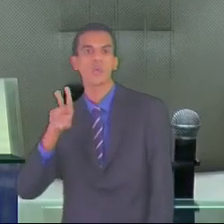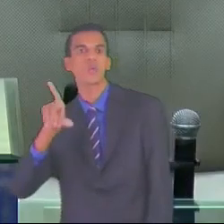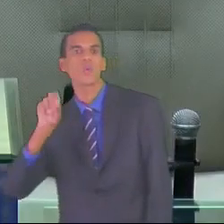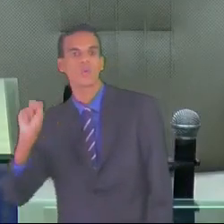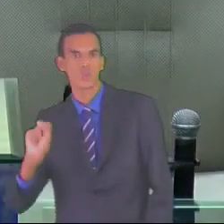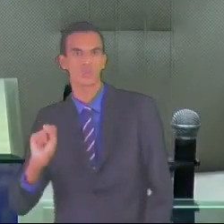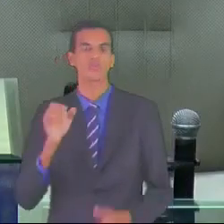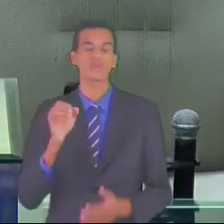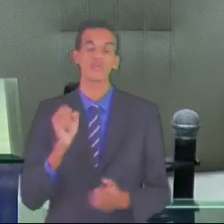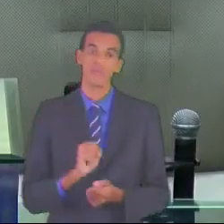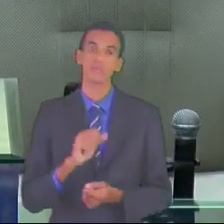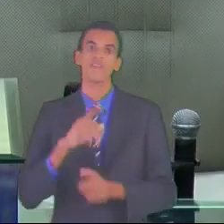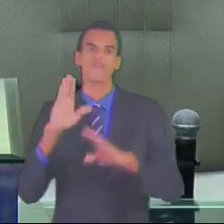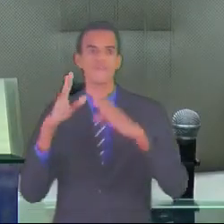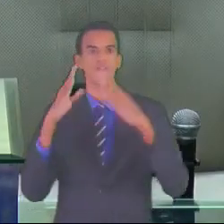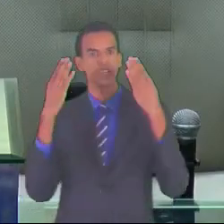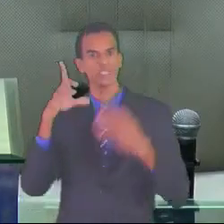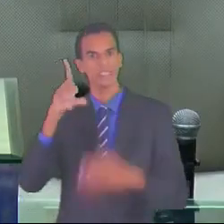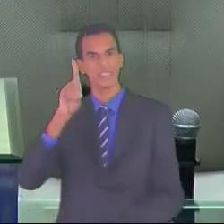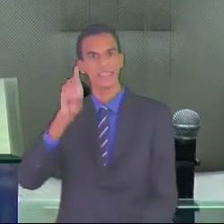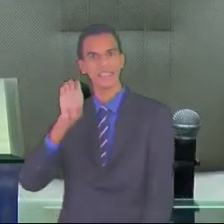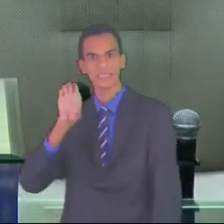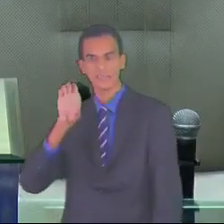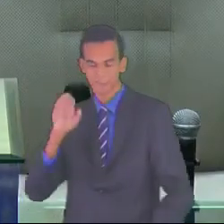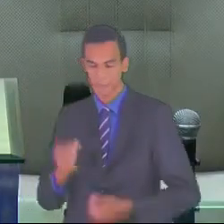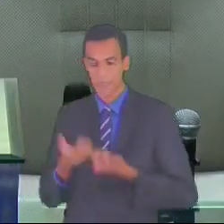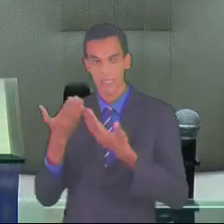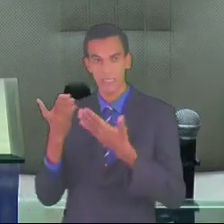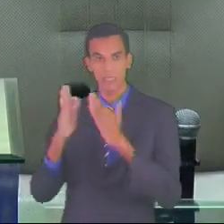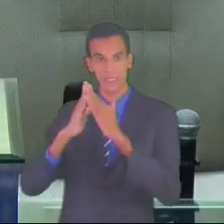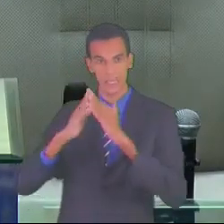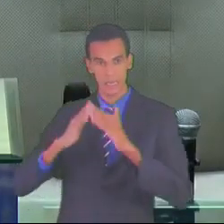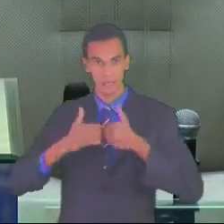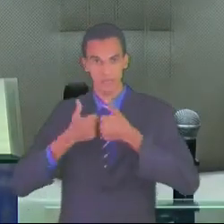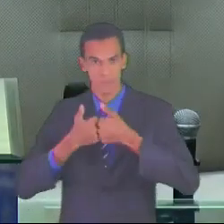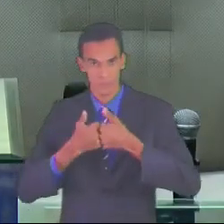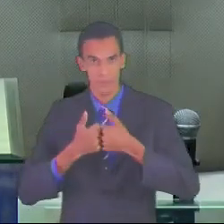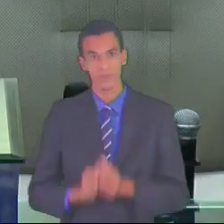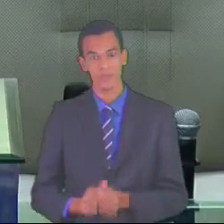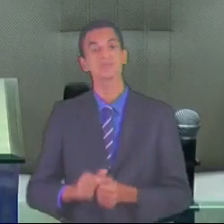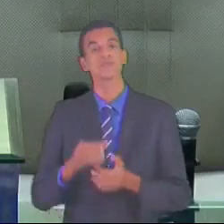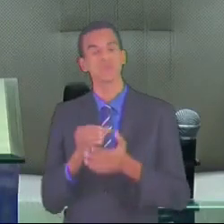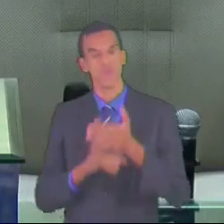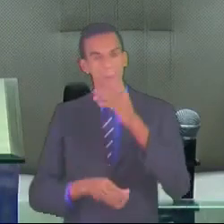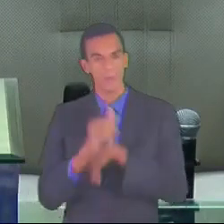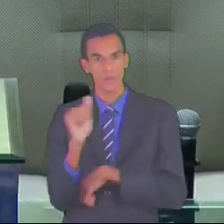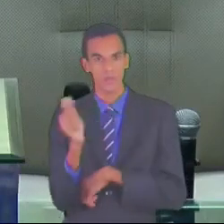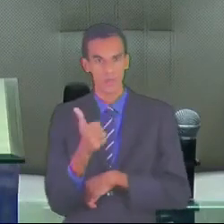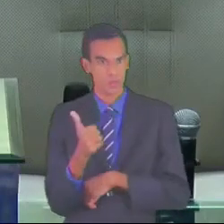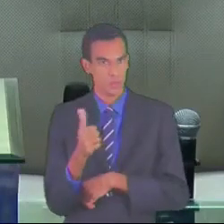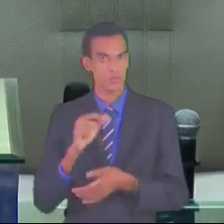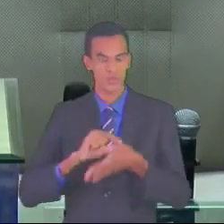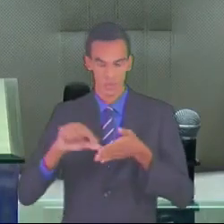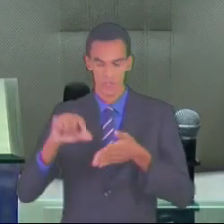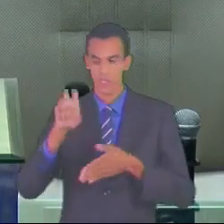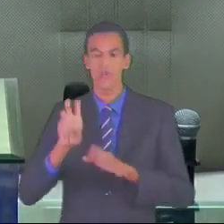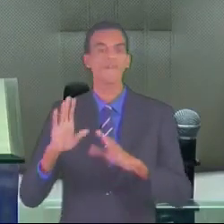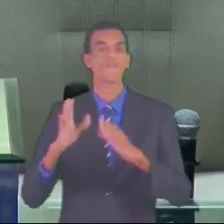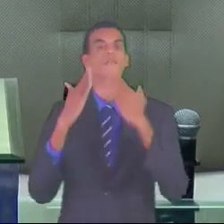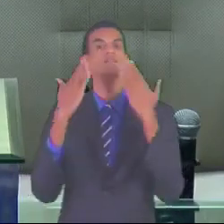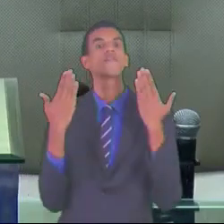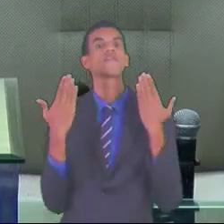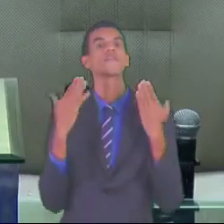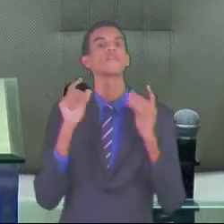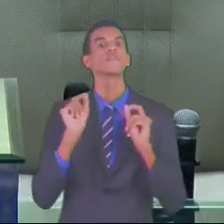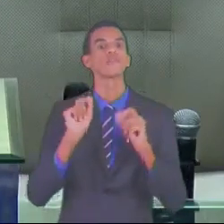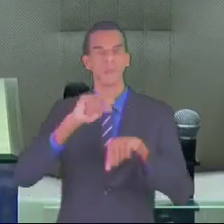22, festa da dedicação do templo. Aí volta João capítulo 11, versículo 5, outra vez a falar da festa